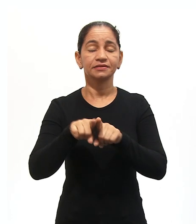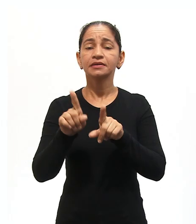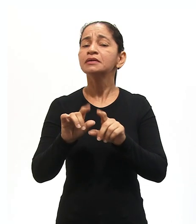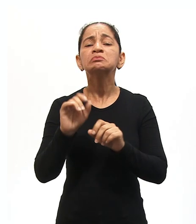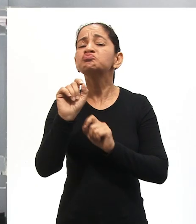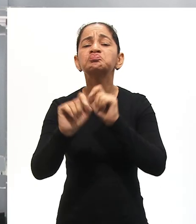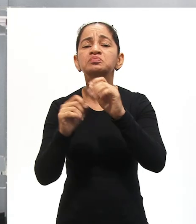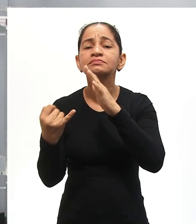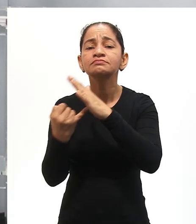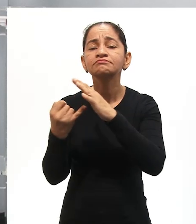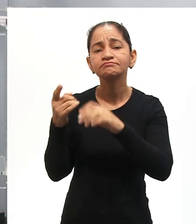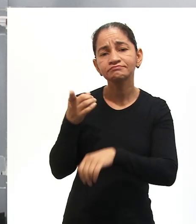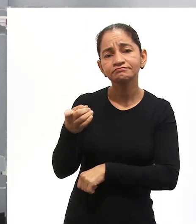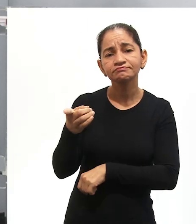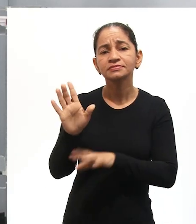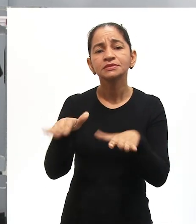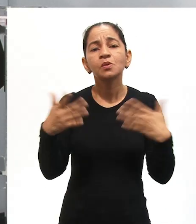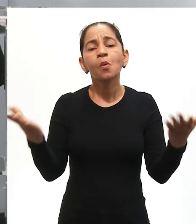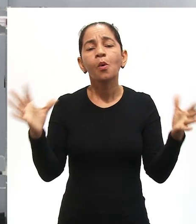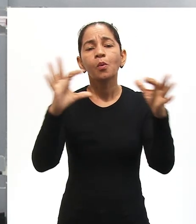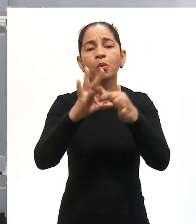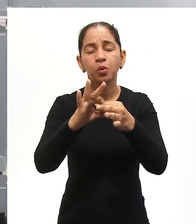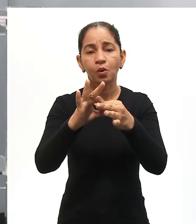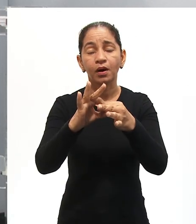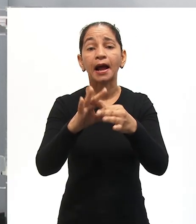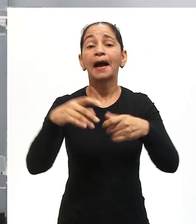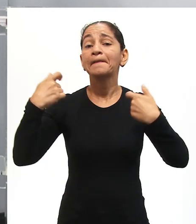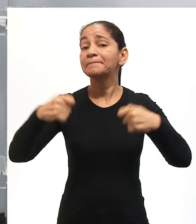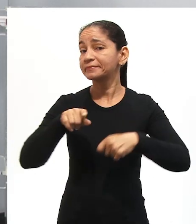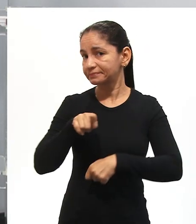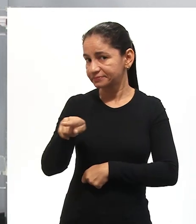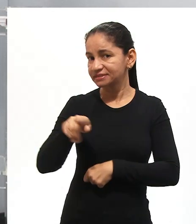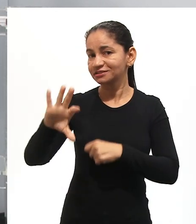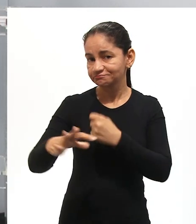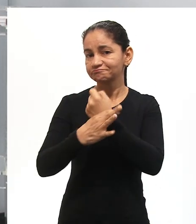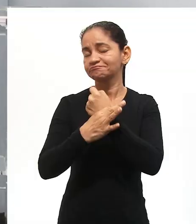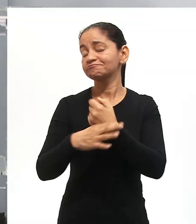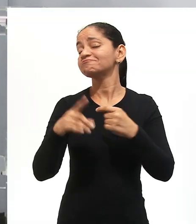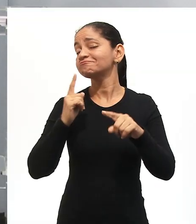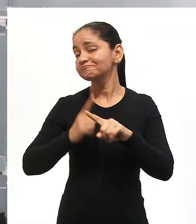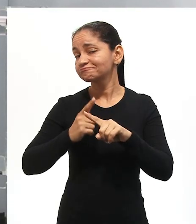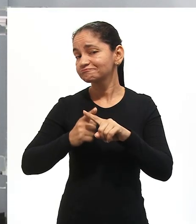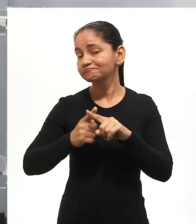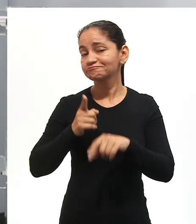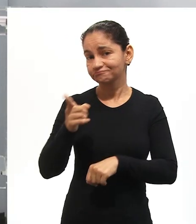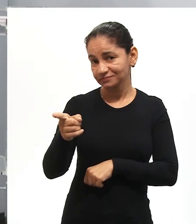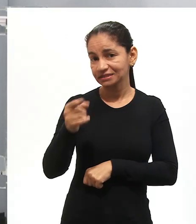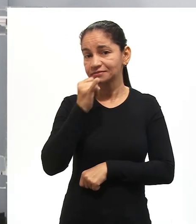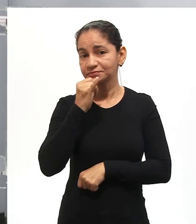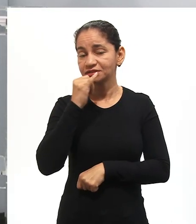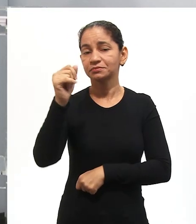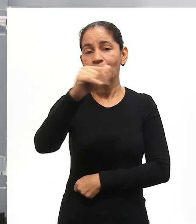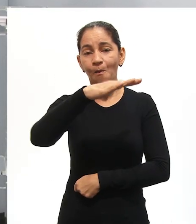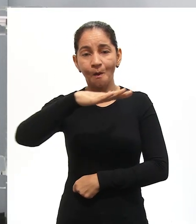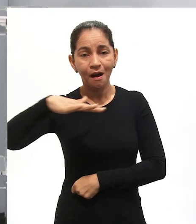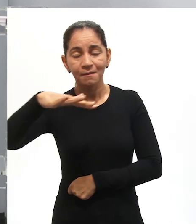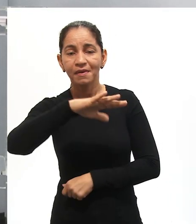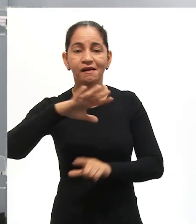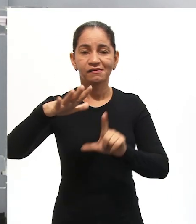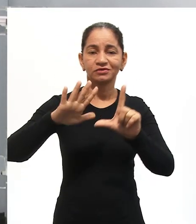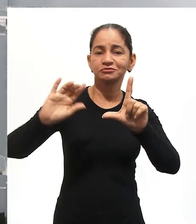Que responsabilidade tem a instituição nesse contexto? Ela precisa assegurar o quê? Um